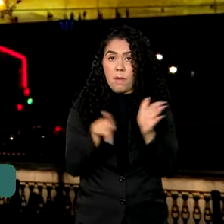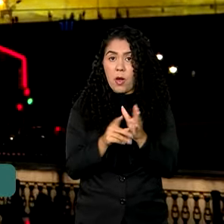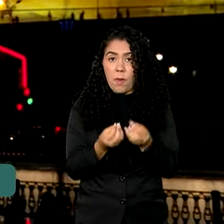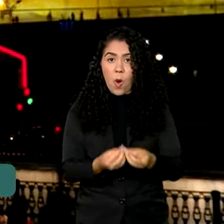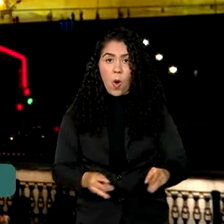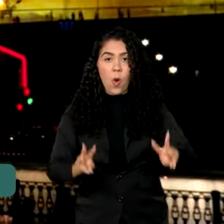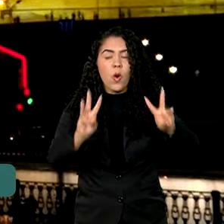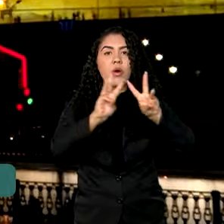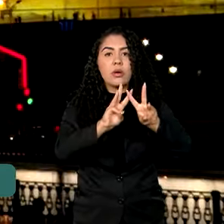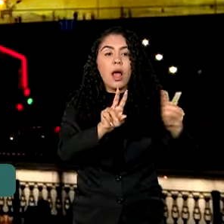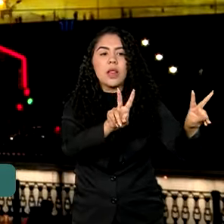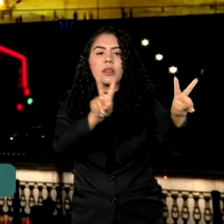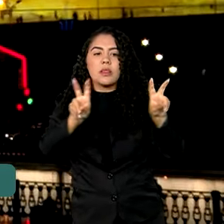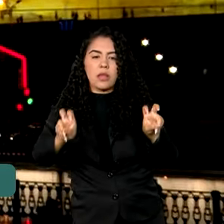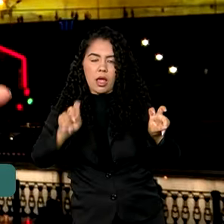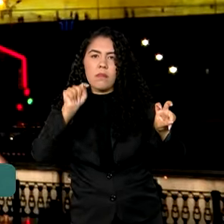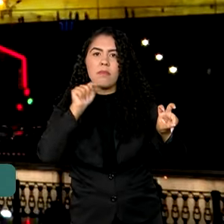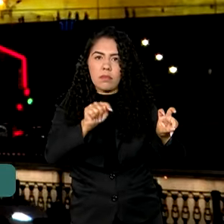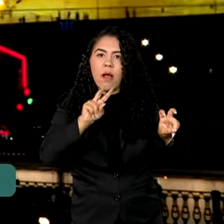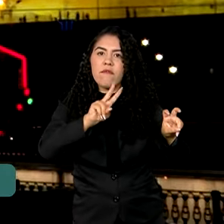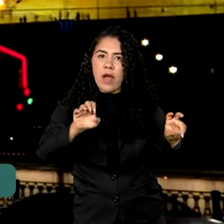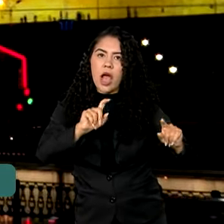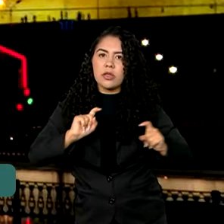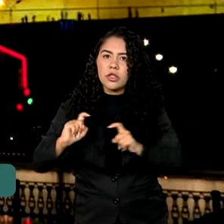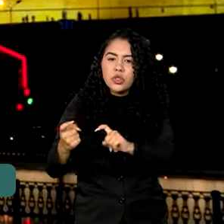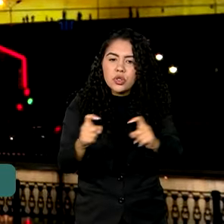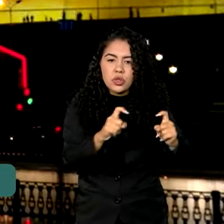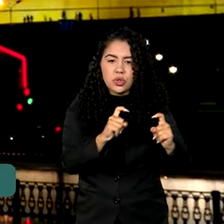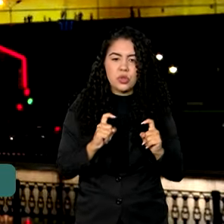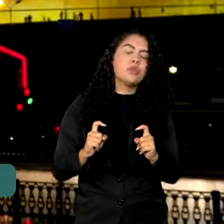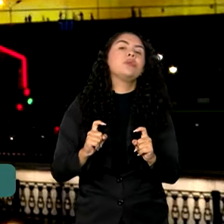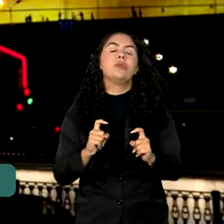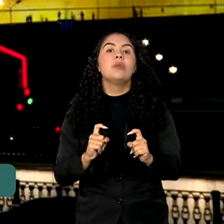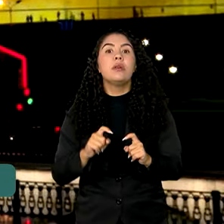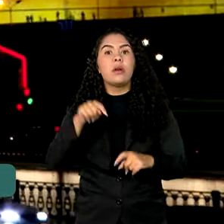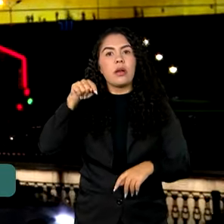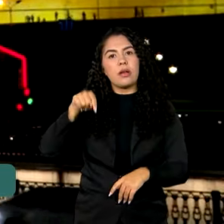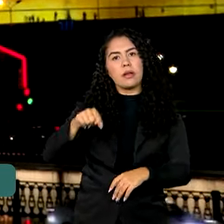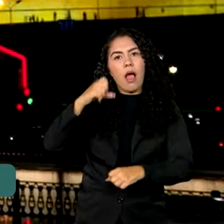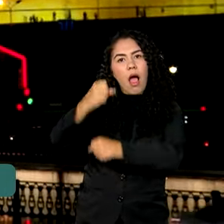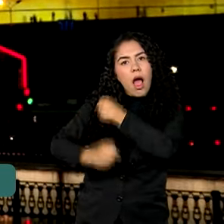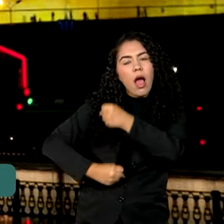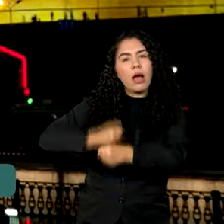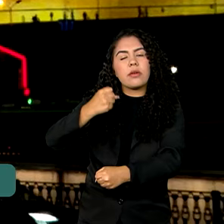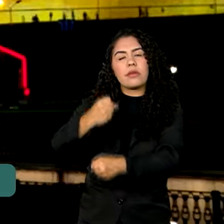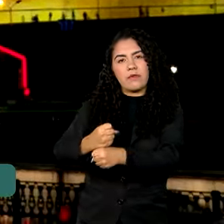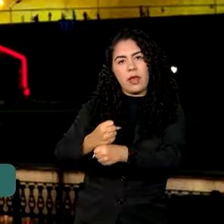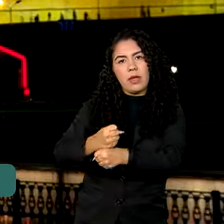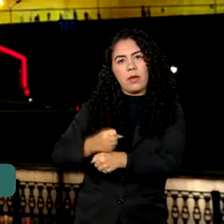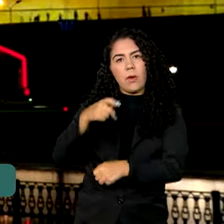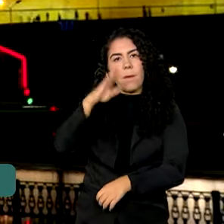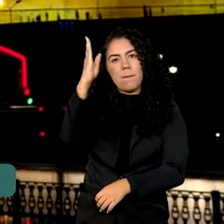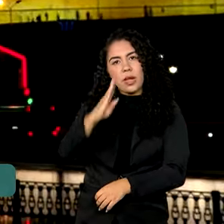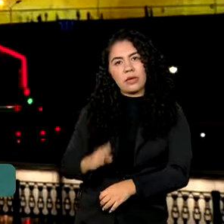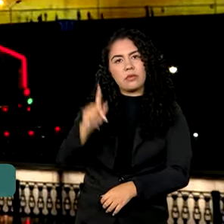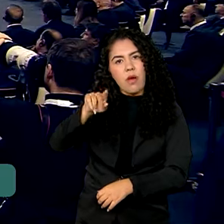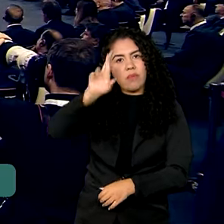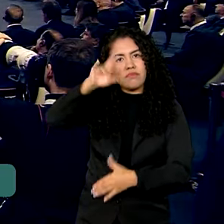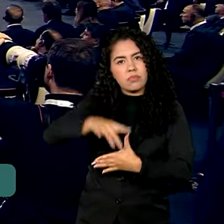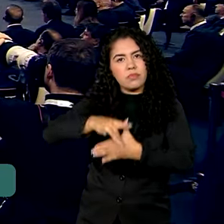que o tema será amplamente discutido quando o país assumir a presidência do BRICS no ano que